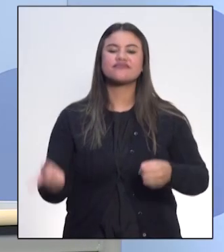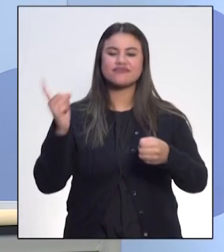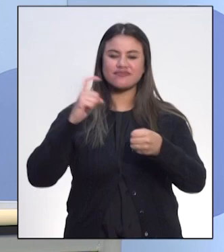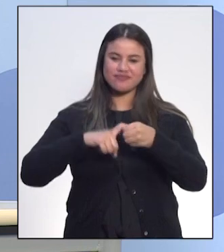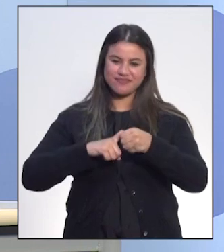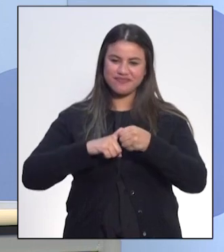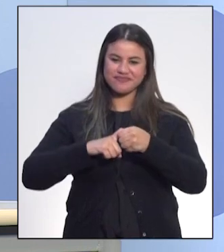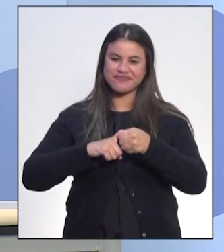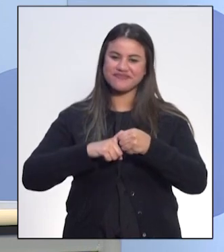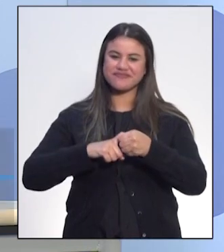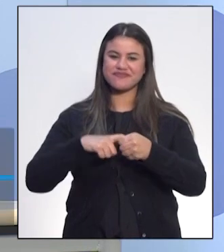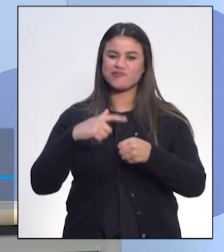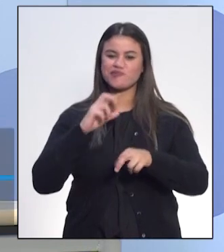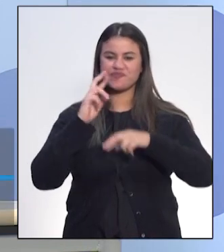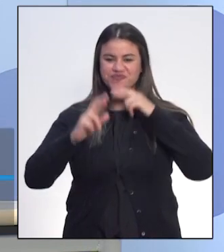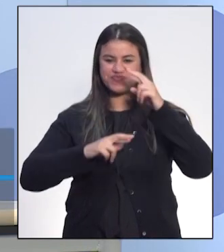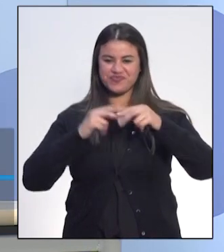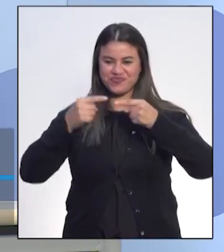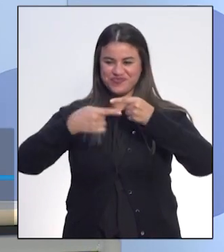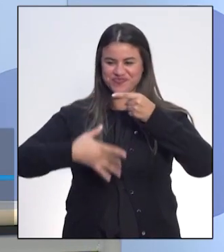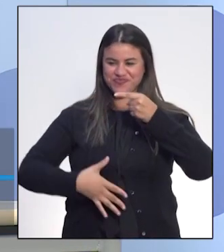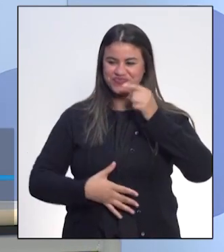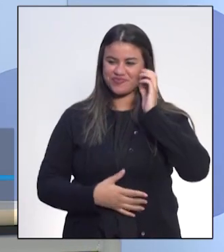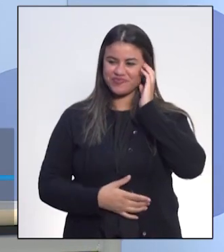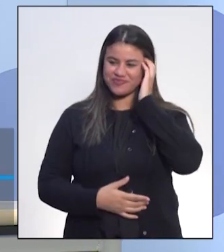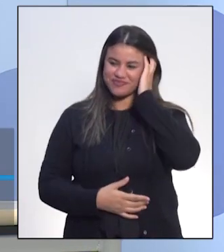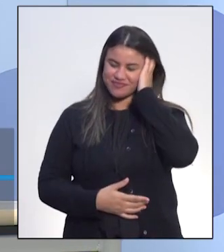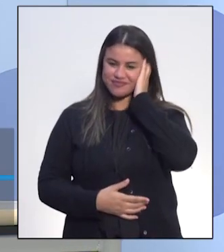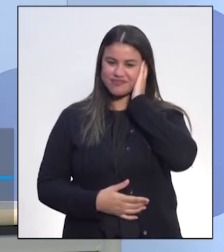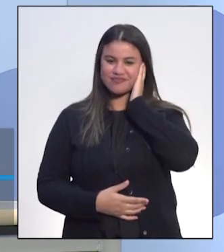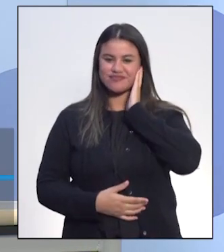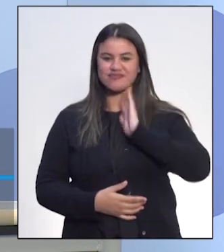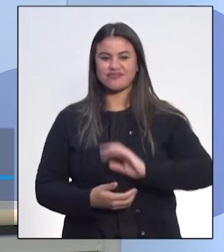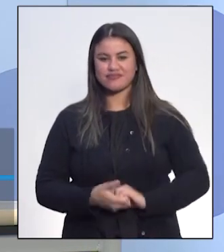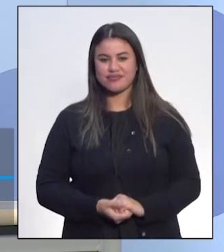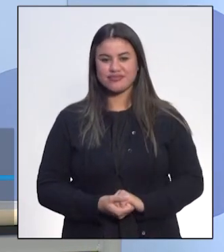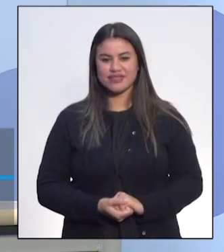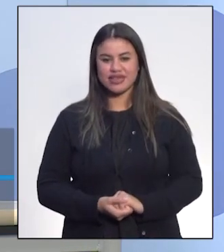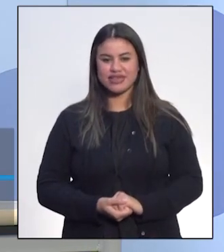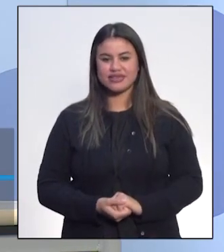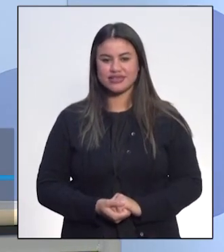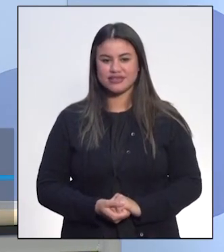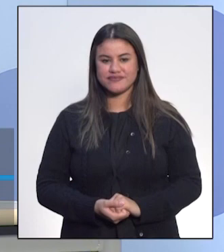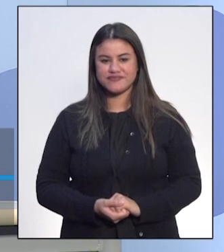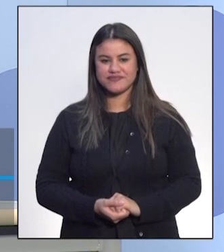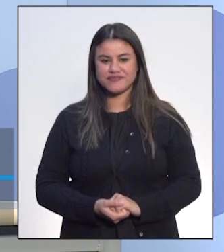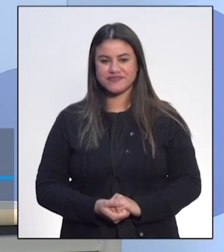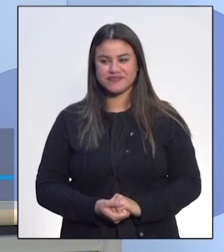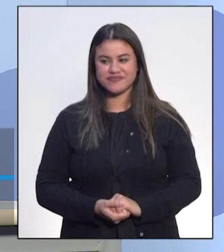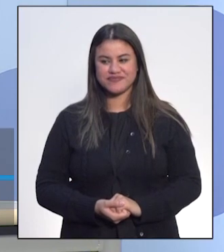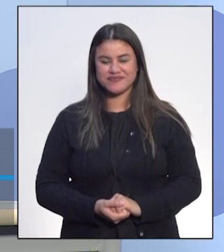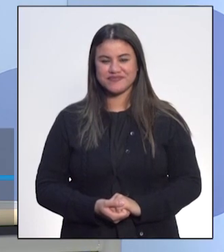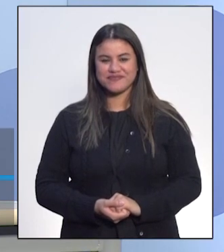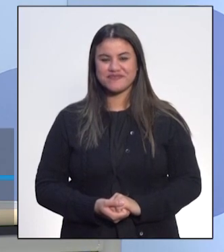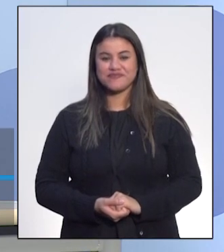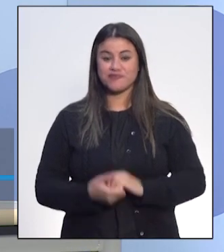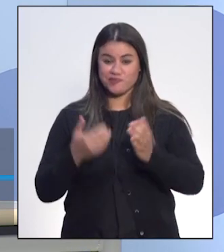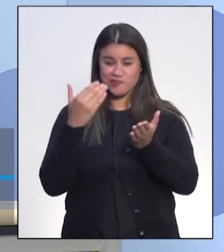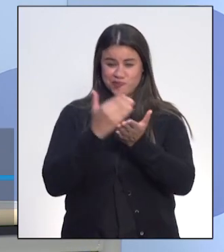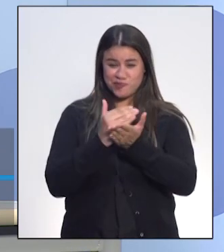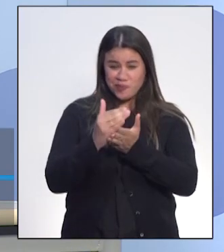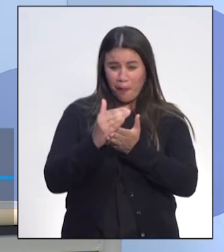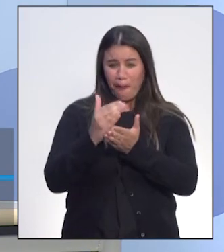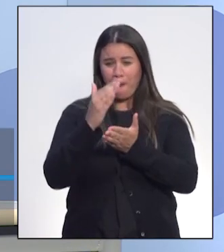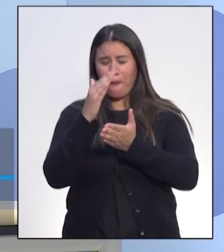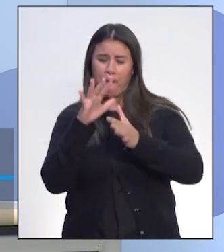Voltamos aqui com as respostas do chat. Olha, professora Simone, no começo apareceu assim, estava meio a